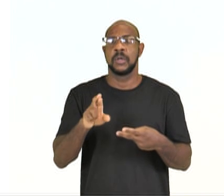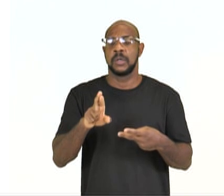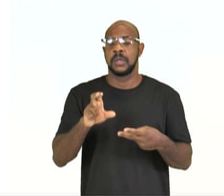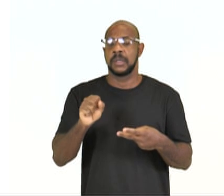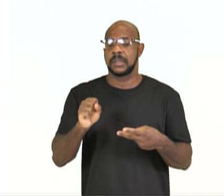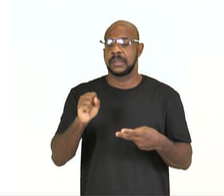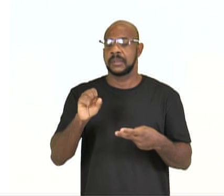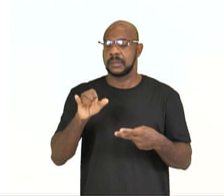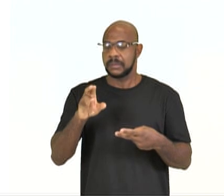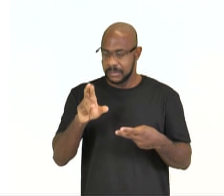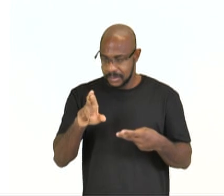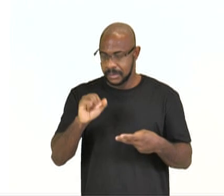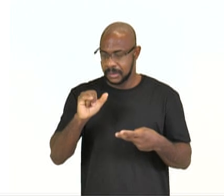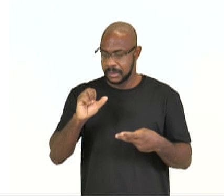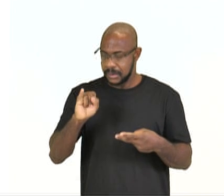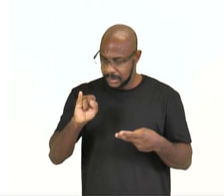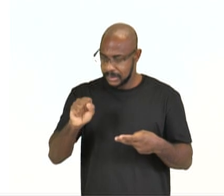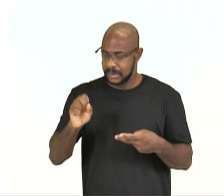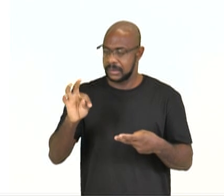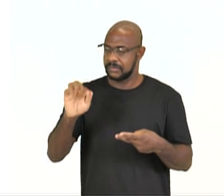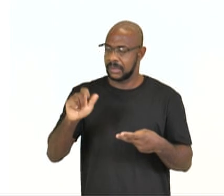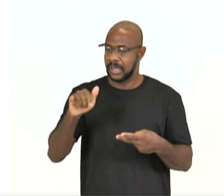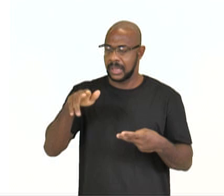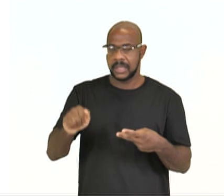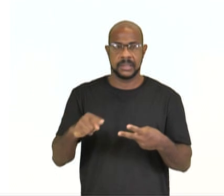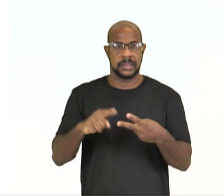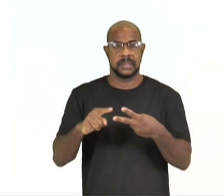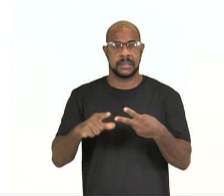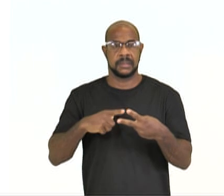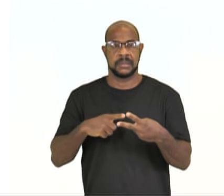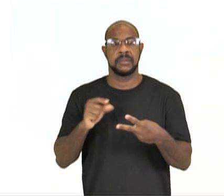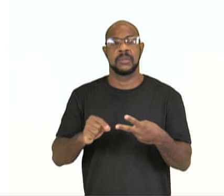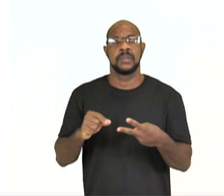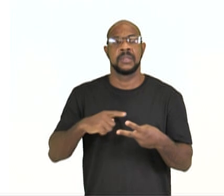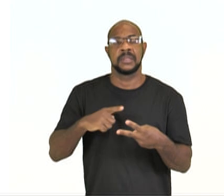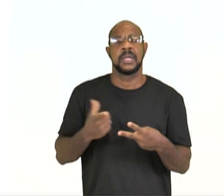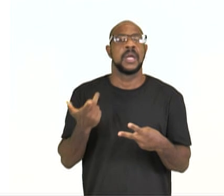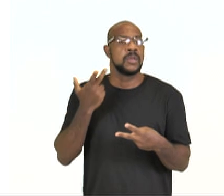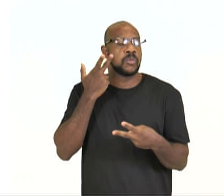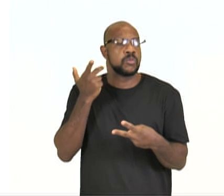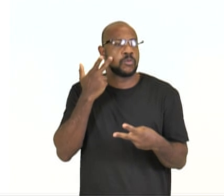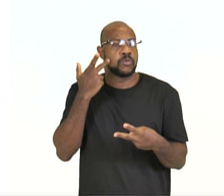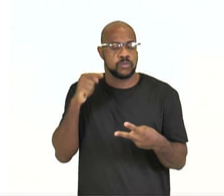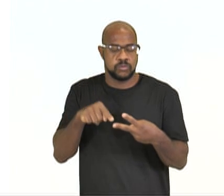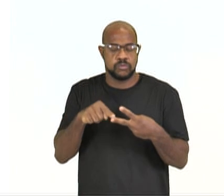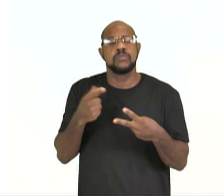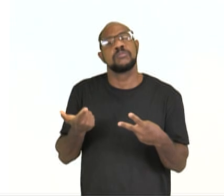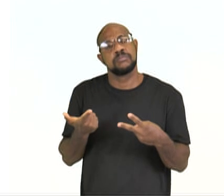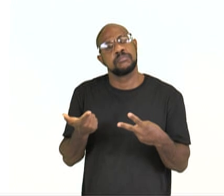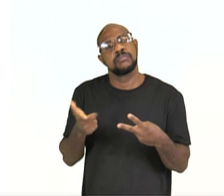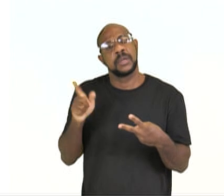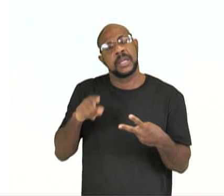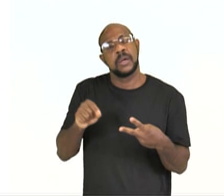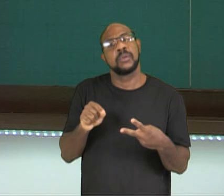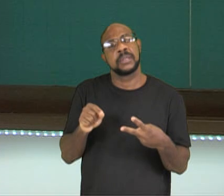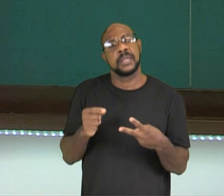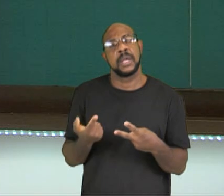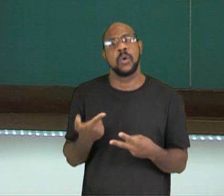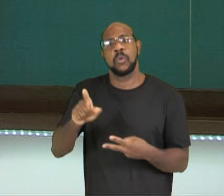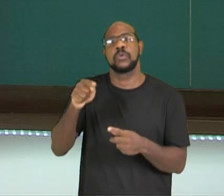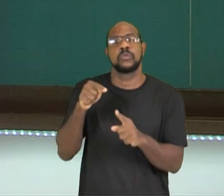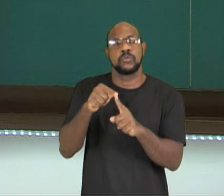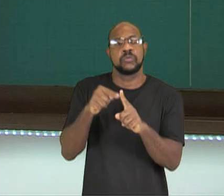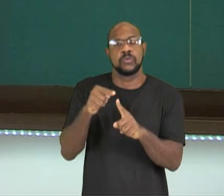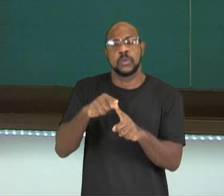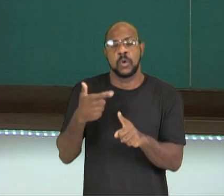principais, né? Porque existem também os chamados dobramentos modernos, que são outras formas,